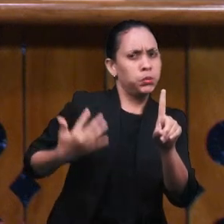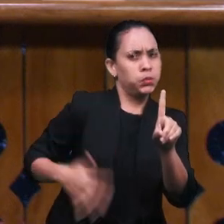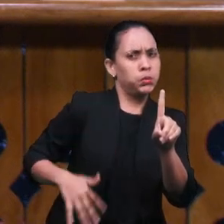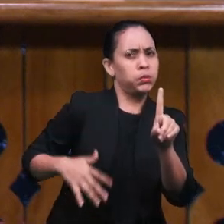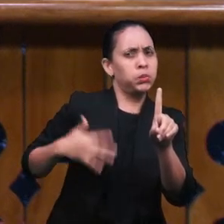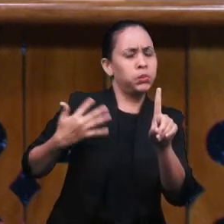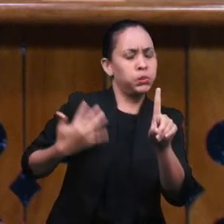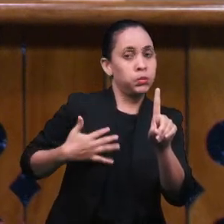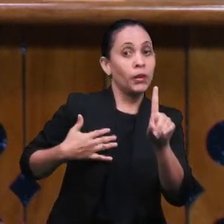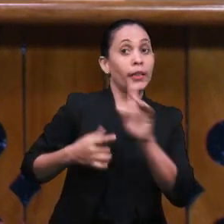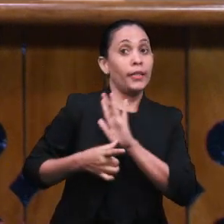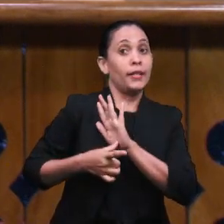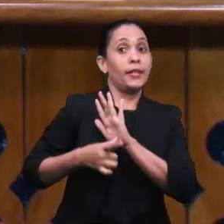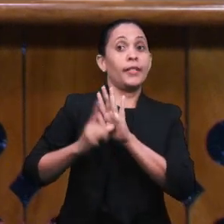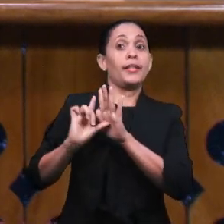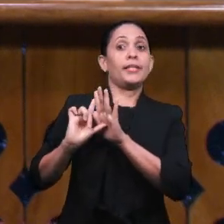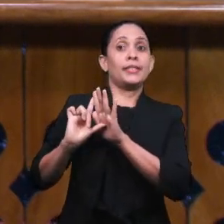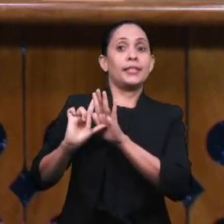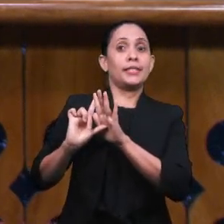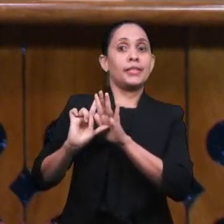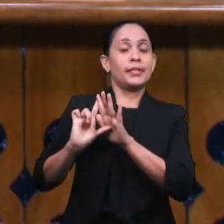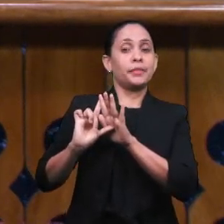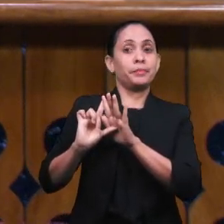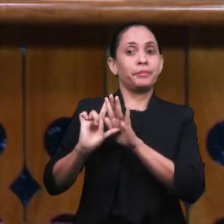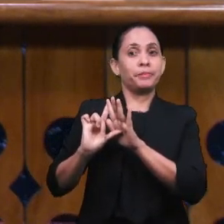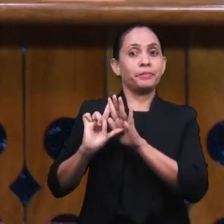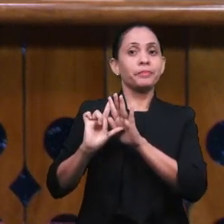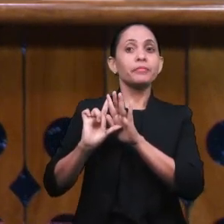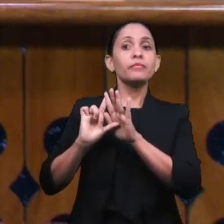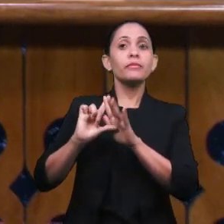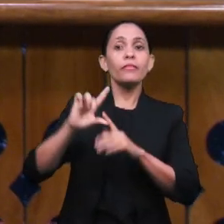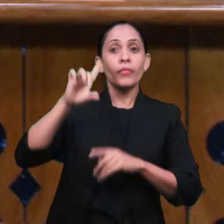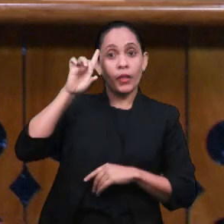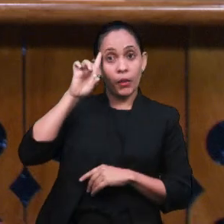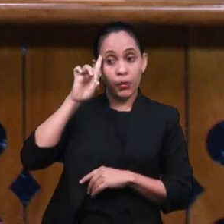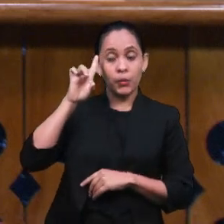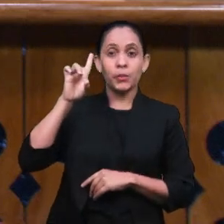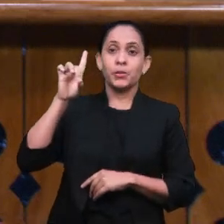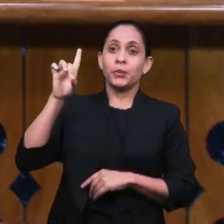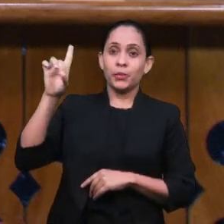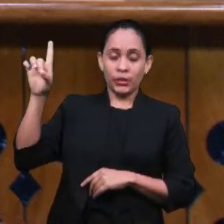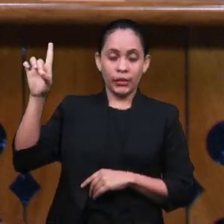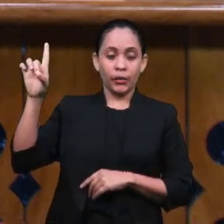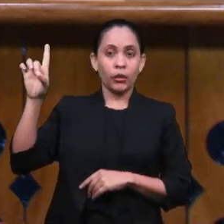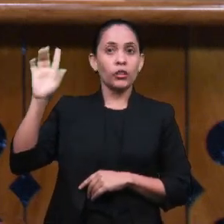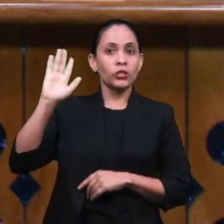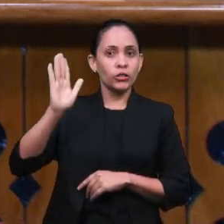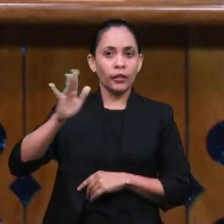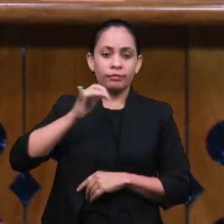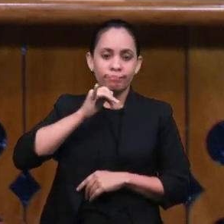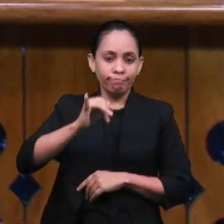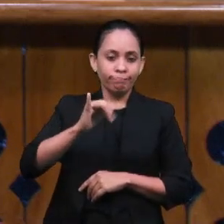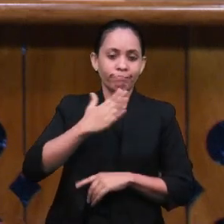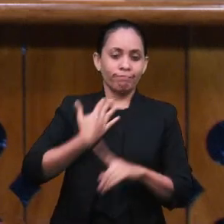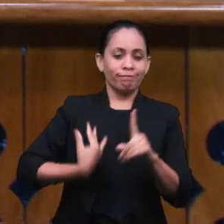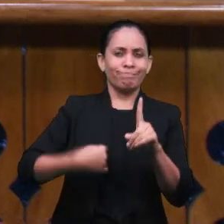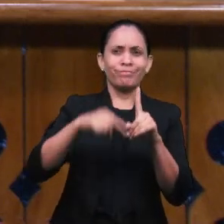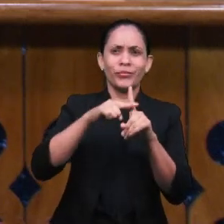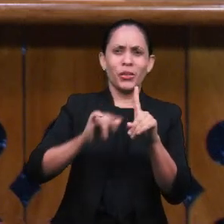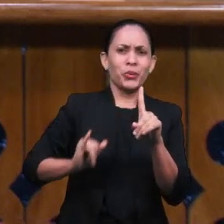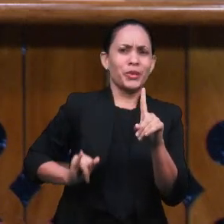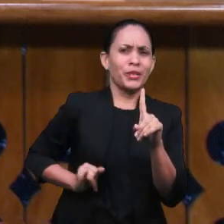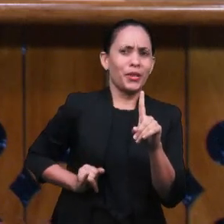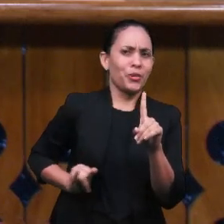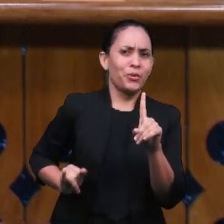as coisas, ele coloca o seu sofrimento como elemento básico